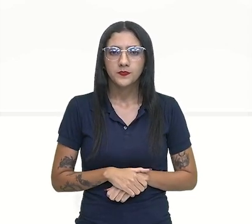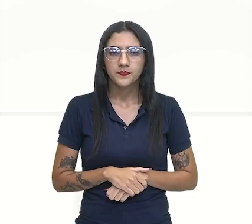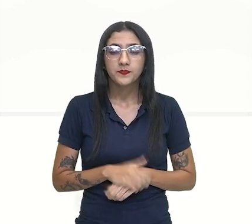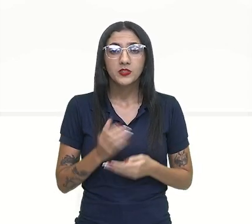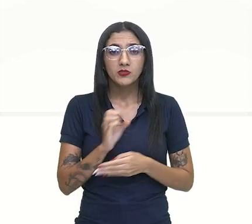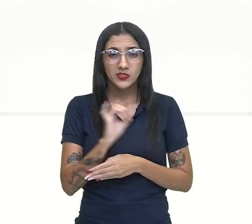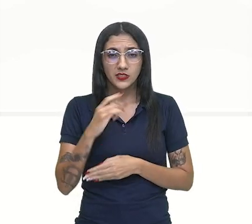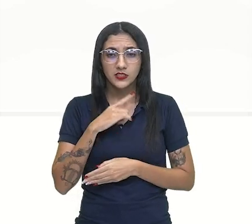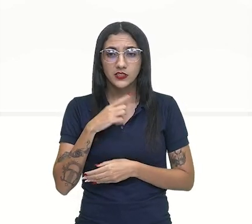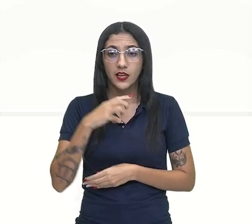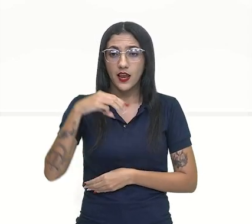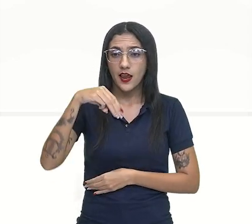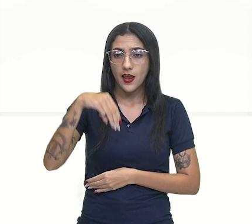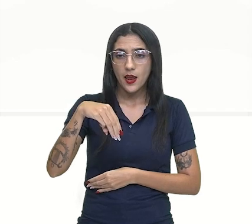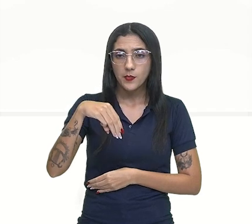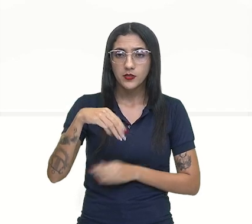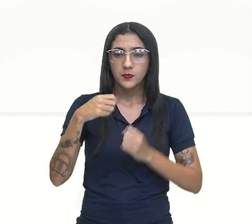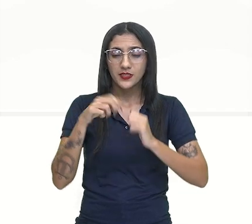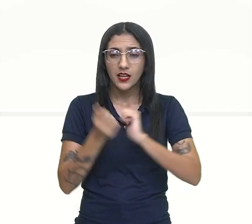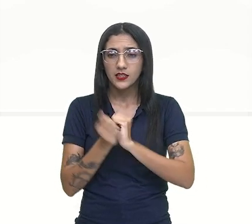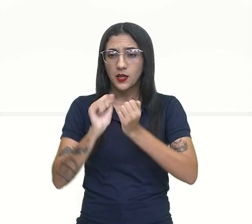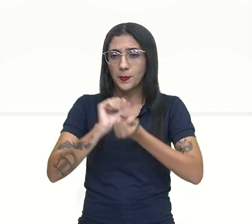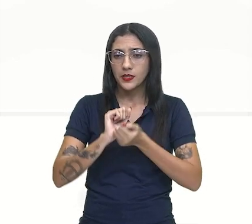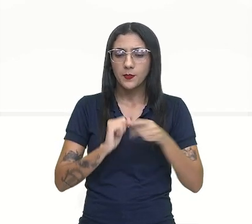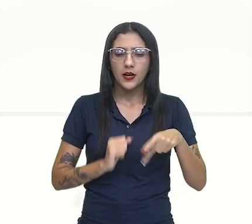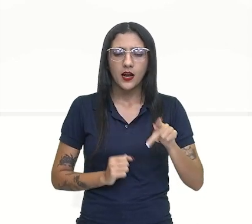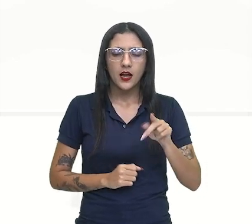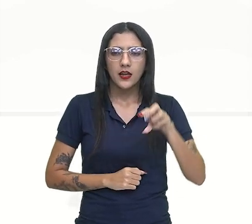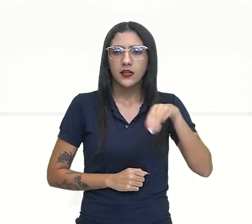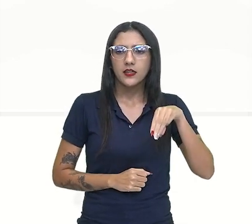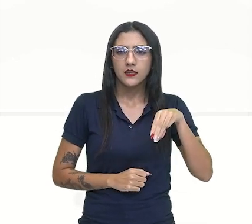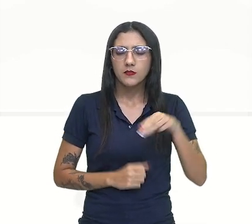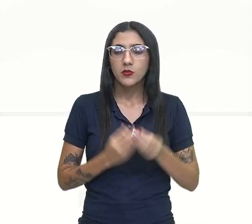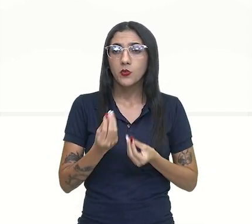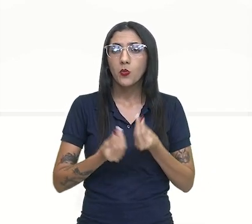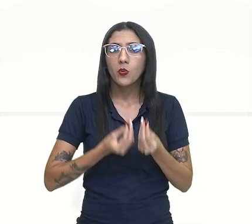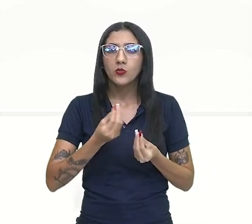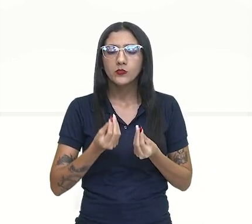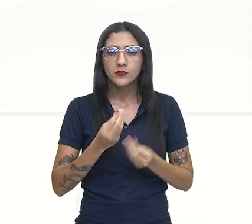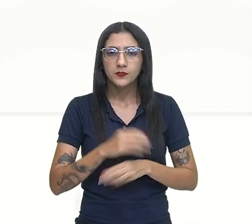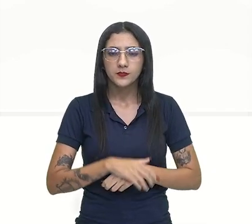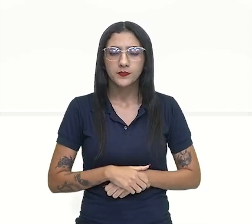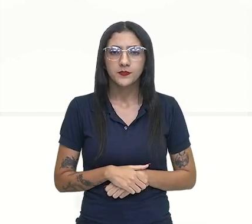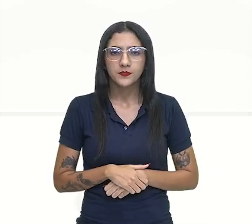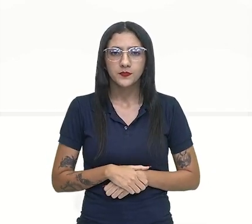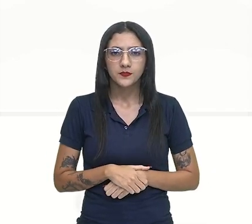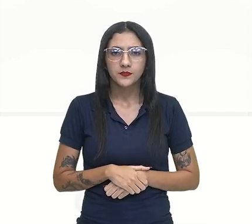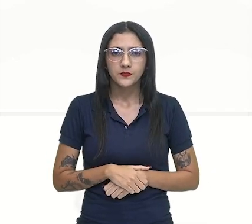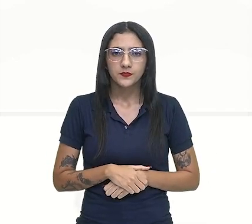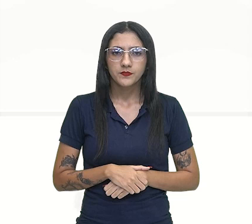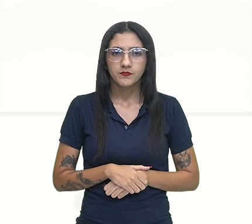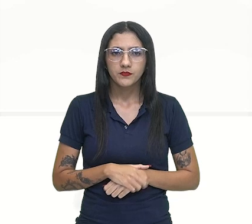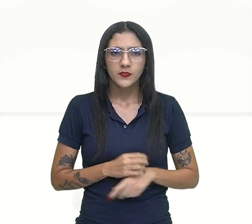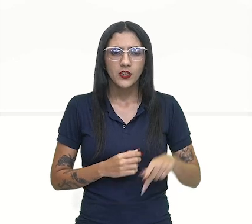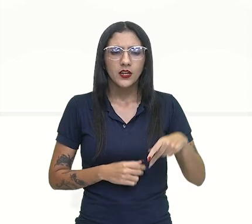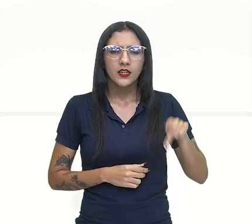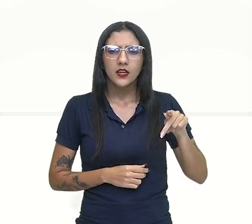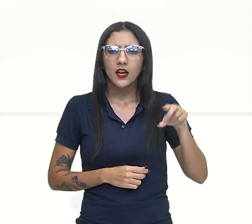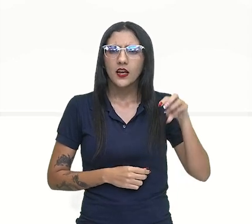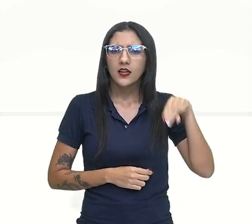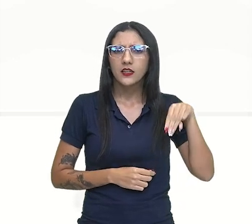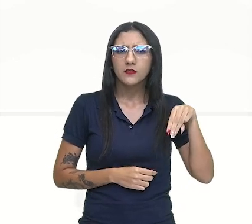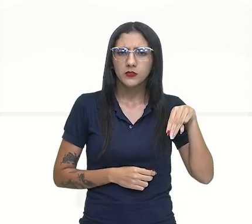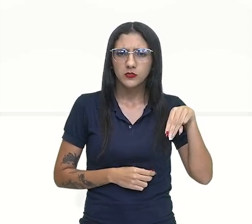estou em metro e quero ir para quilômetro, como é que a gente faz isso? Se eu estou em quilômetro e quero converter